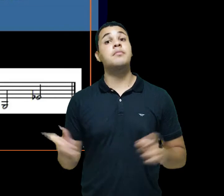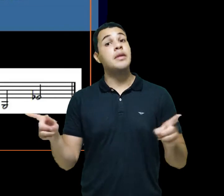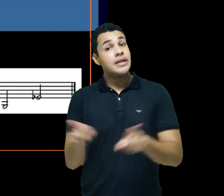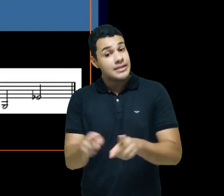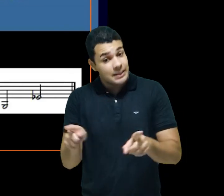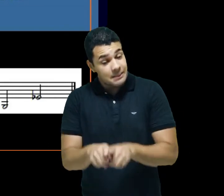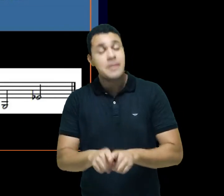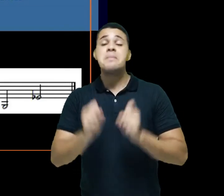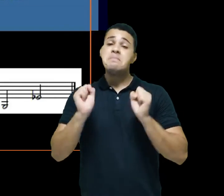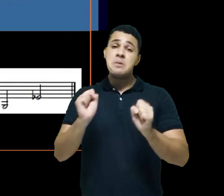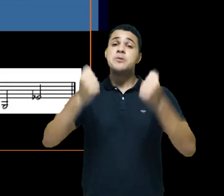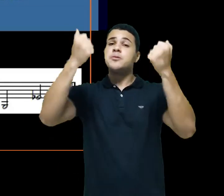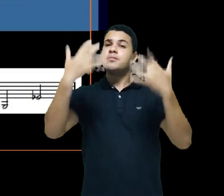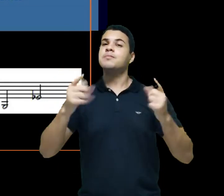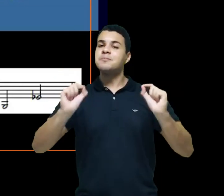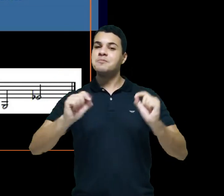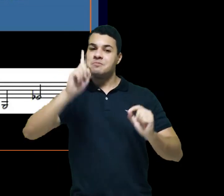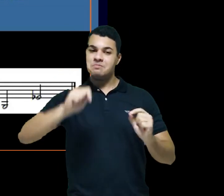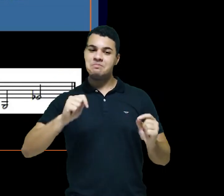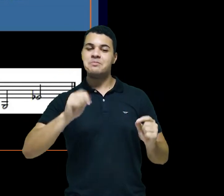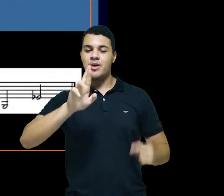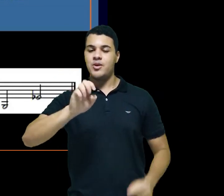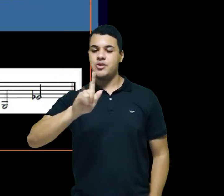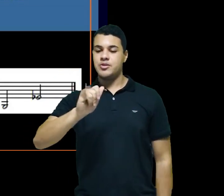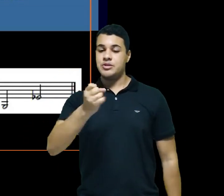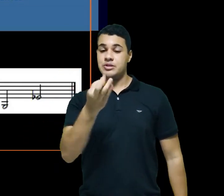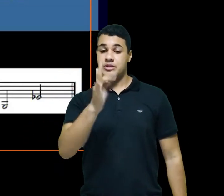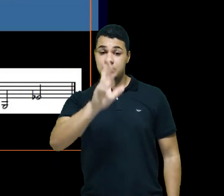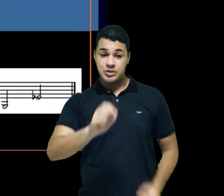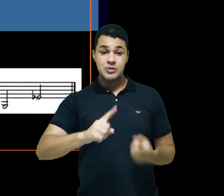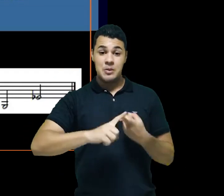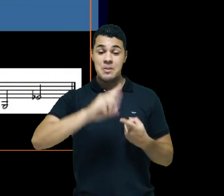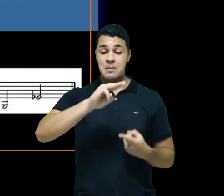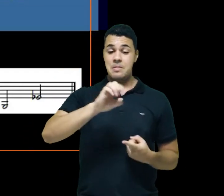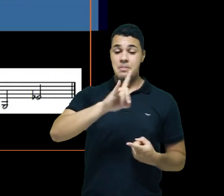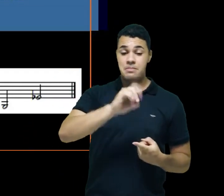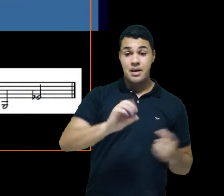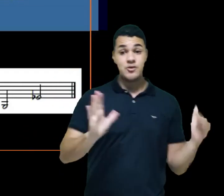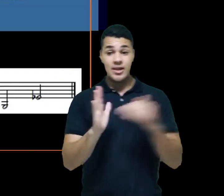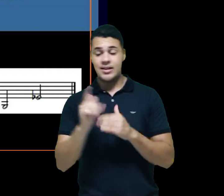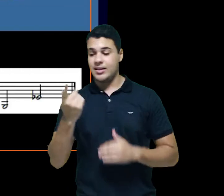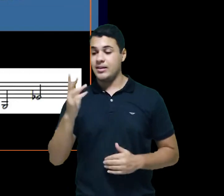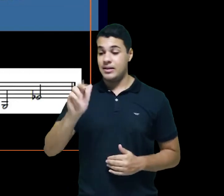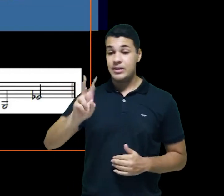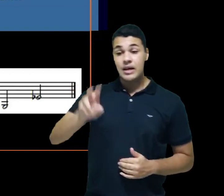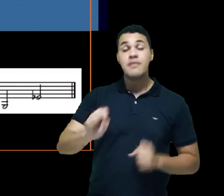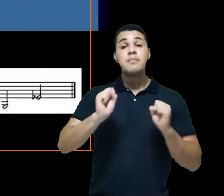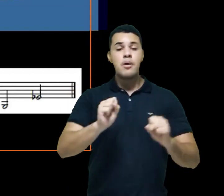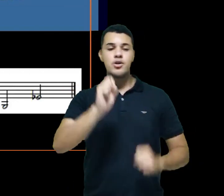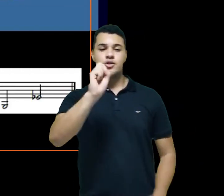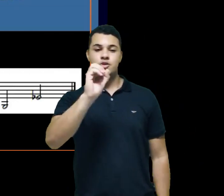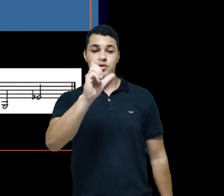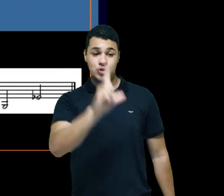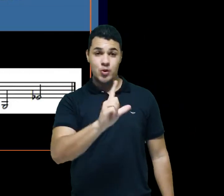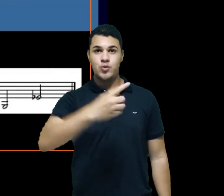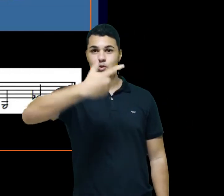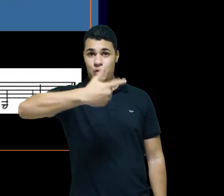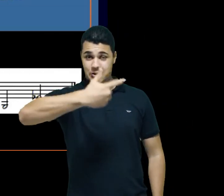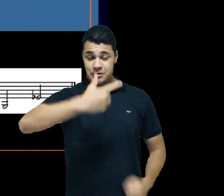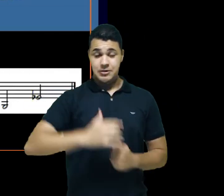E podemos dizer que o registro grave, de médio para grave, vai de Sol 2